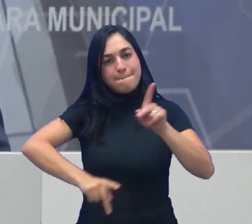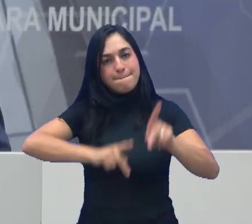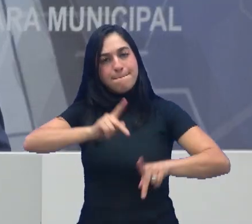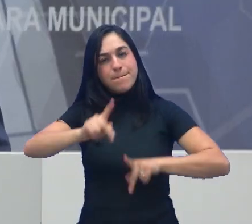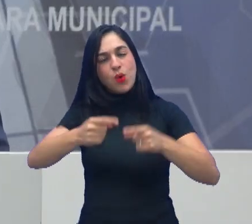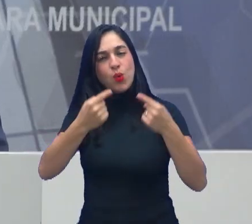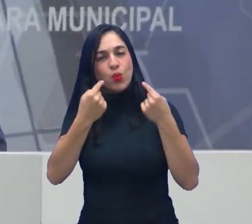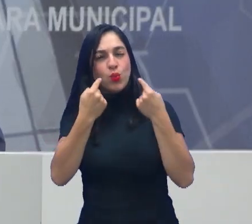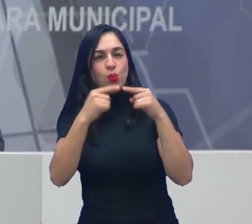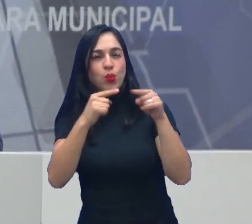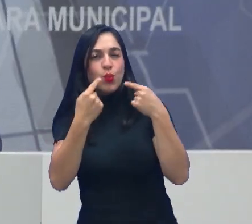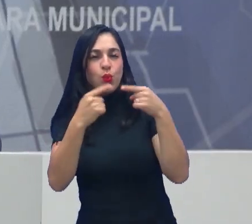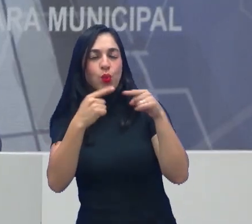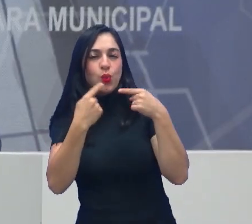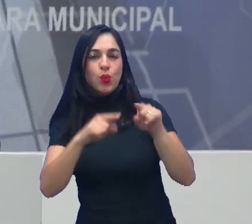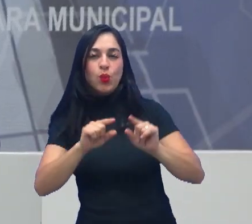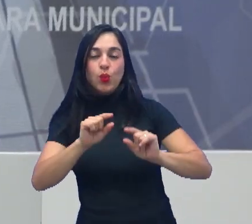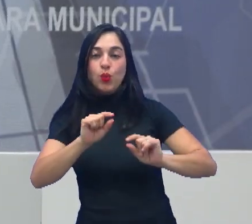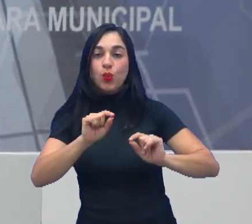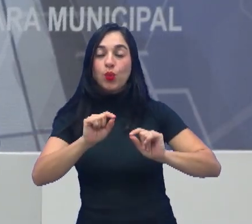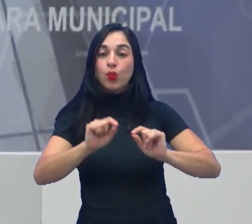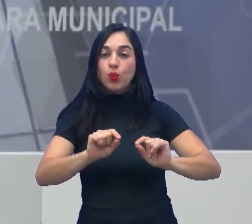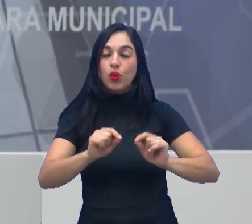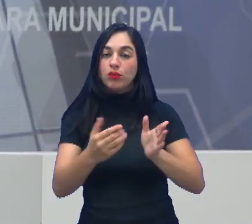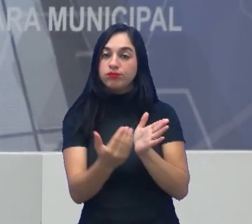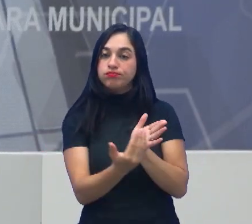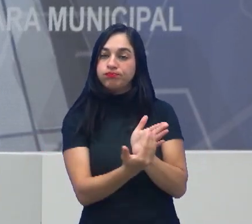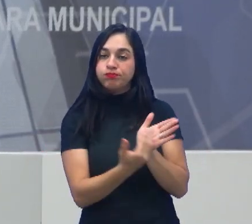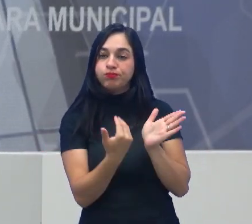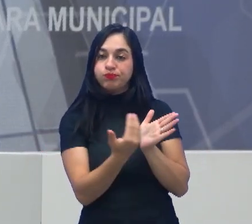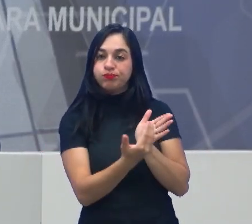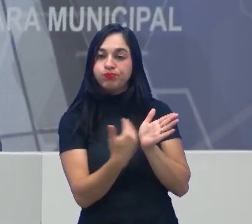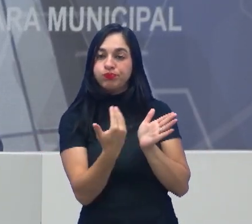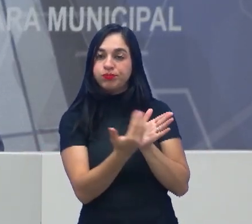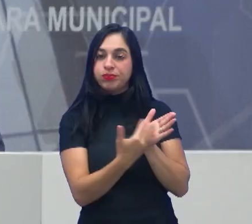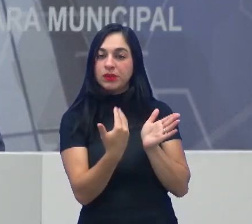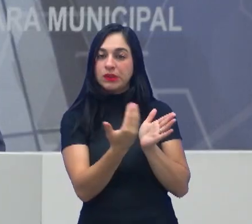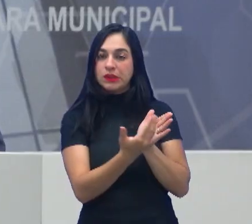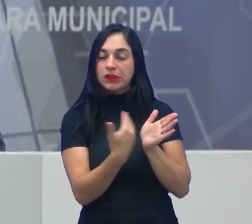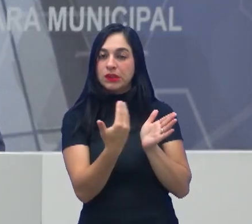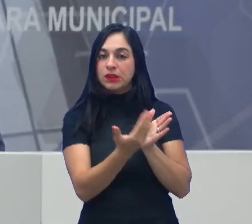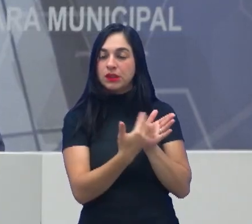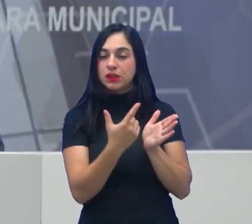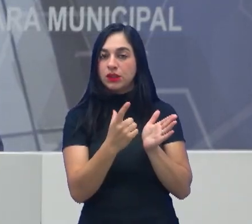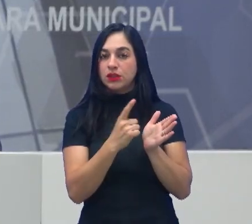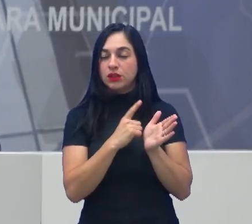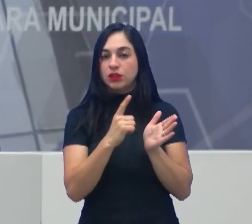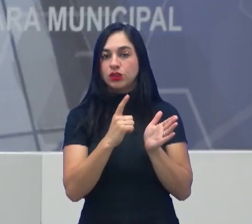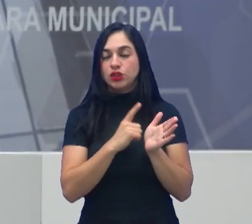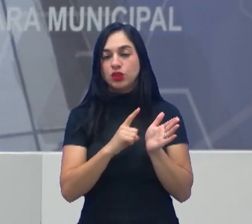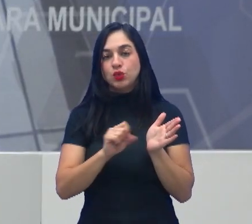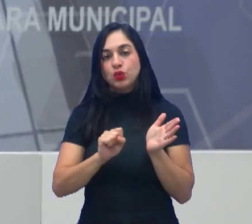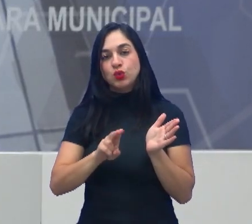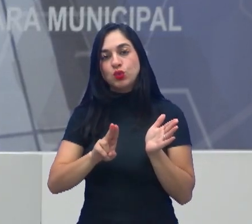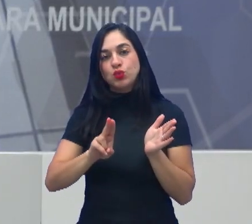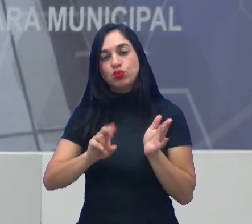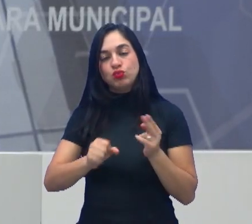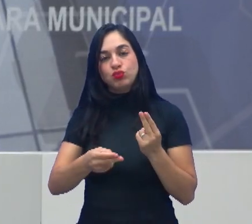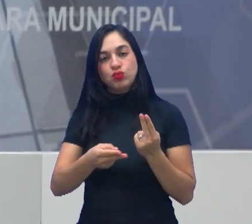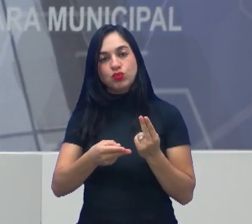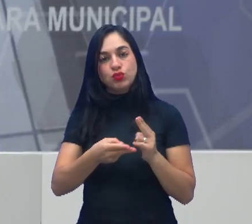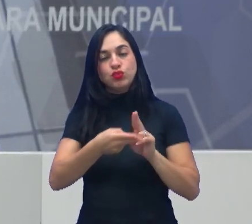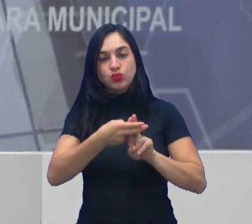respeito de um material, uma cartilha que estava presente em unidades básicas de saúde do município,